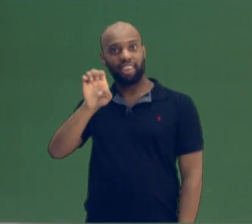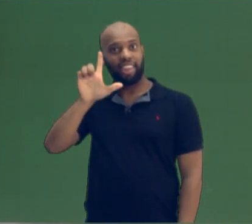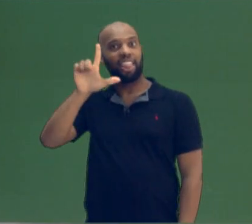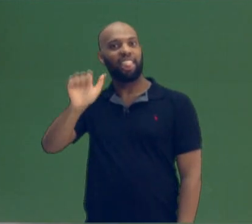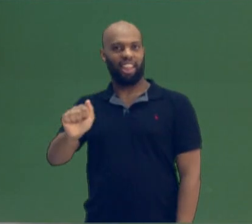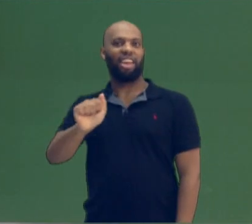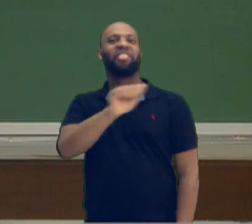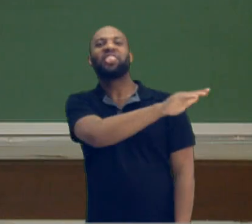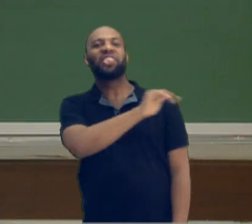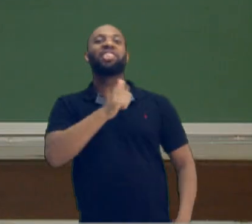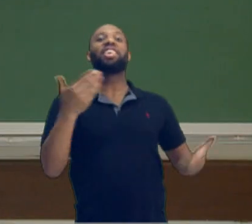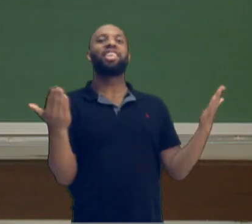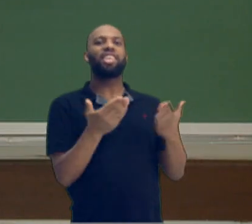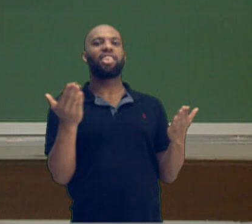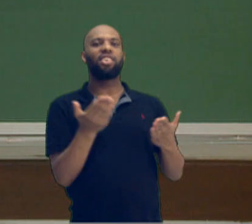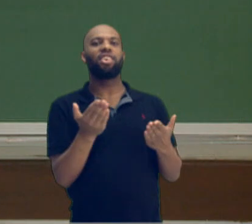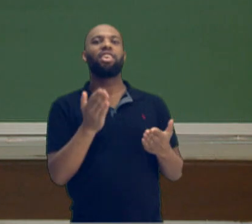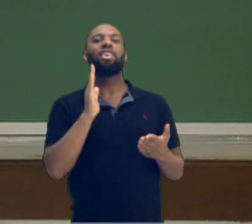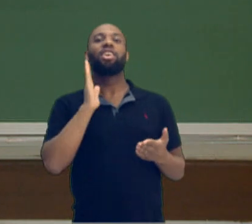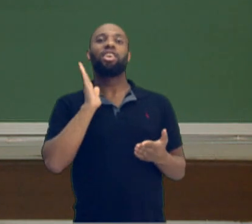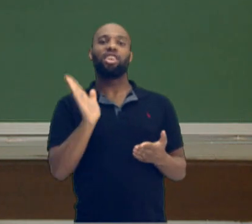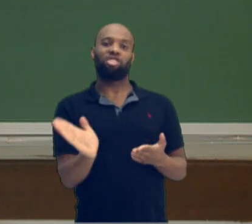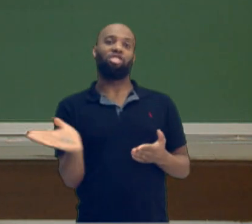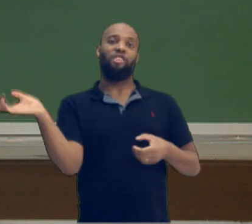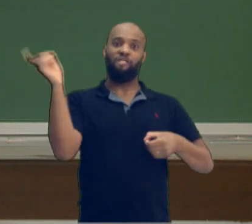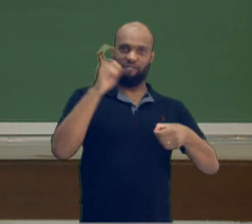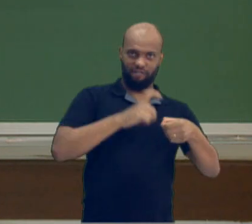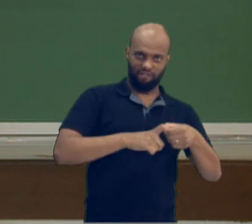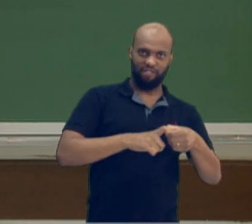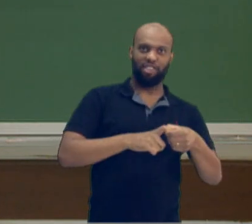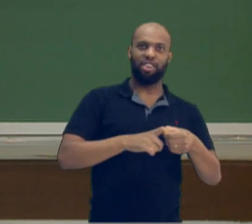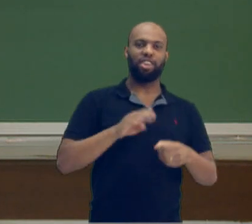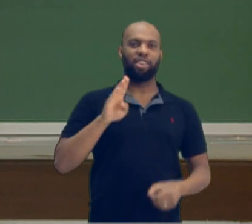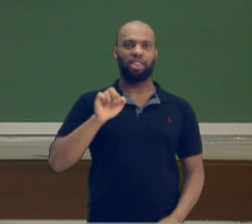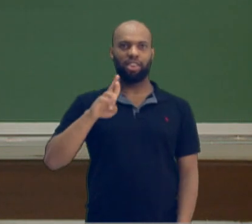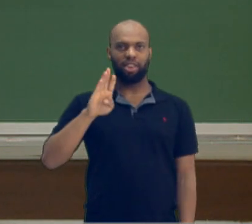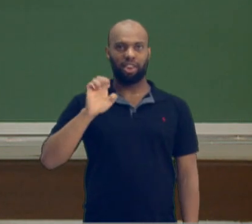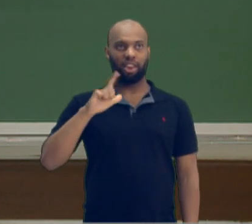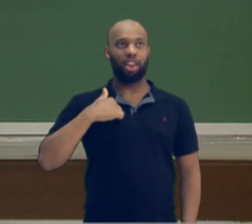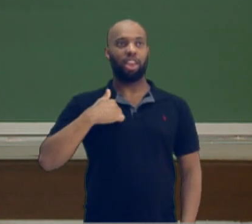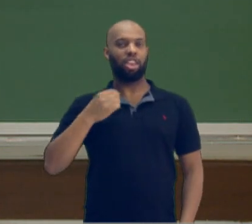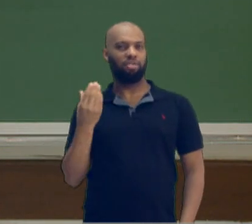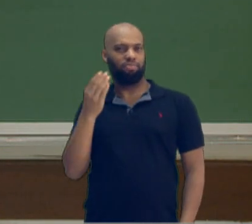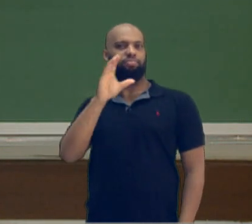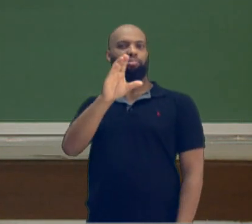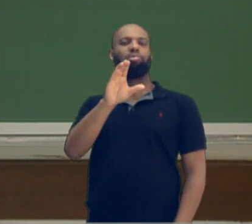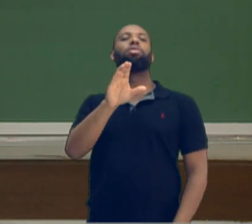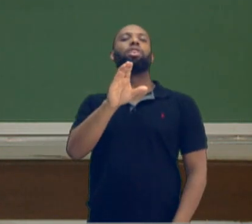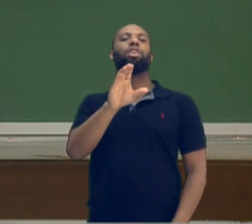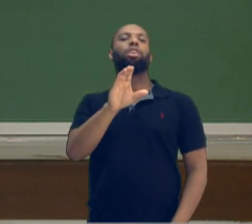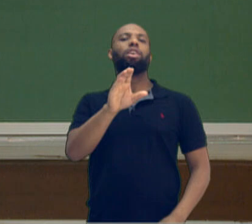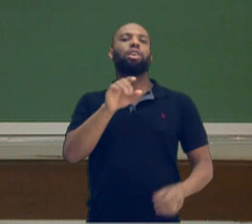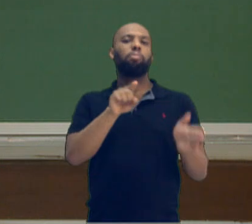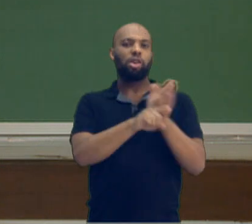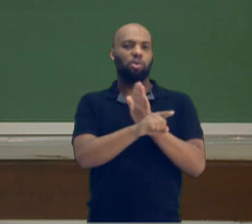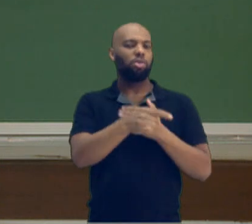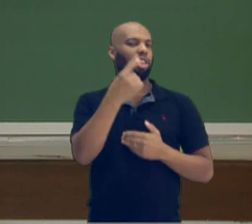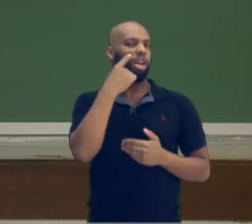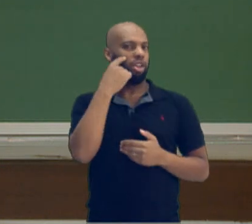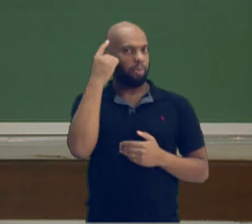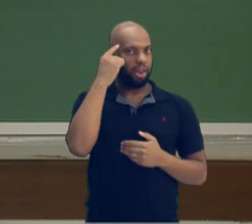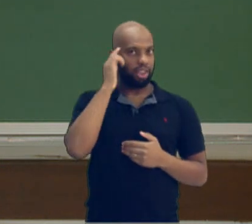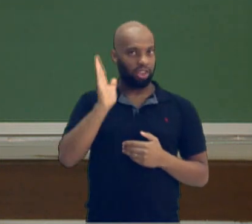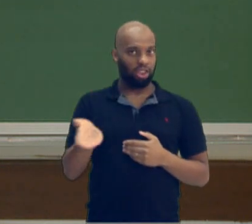Barbela, né? Então, daqui a pouquinho a Barbela aqui com vocês. Vou deixar a pergunta aqui para vocês darem uma olhadinha, pensar, né? E ela